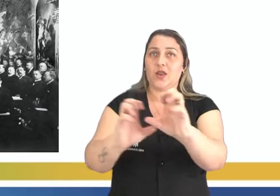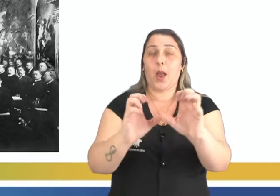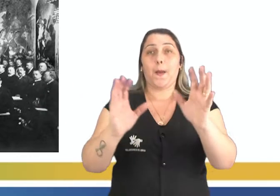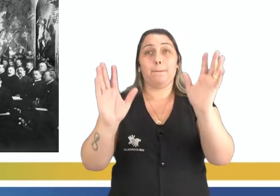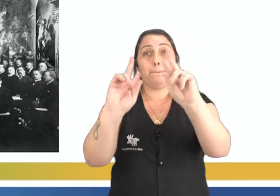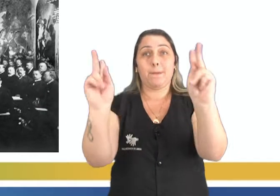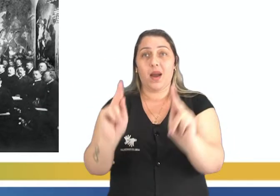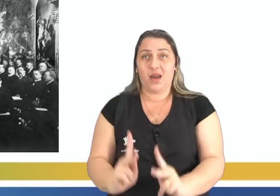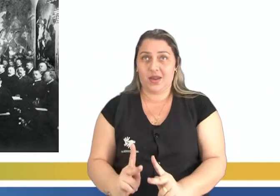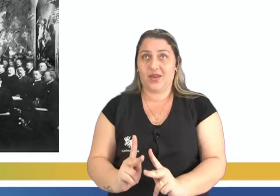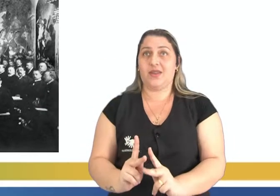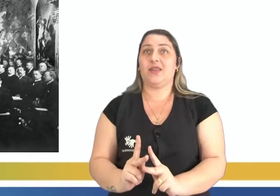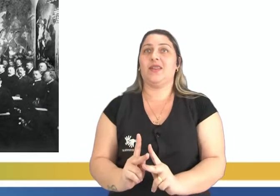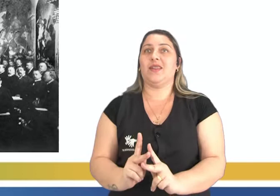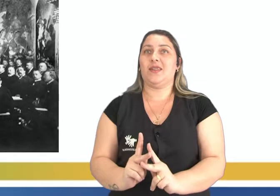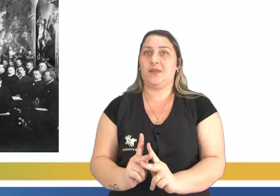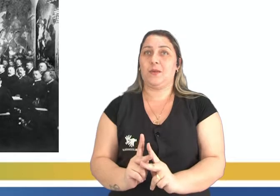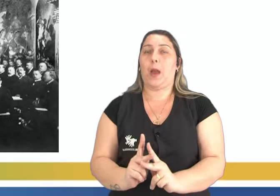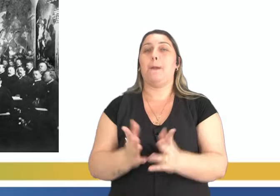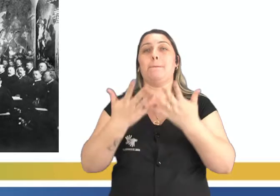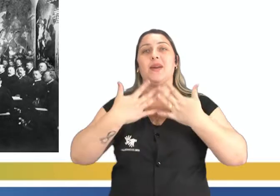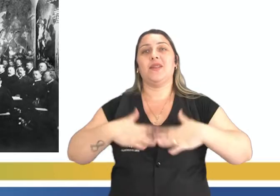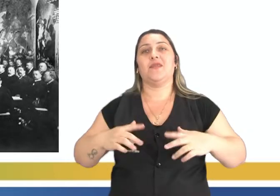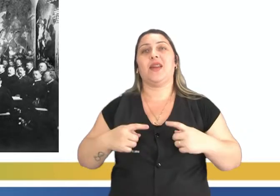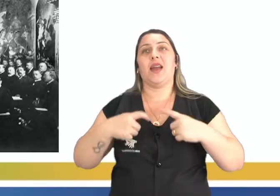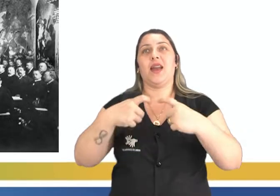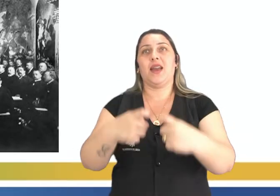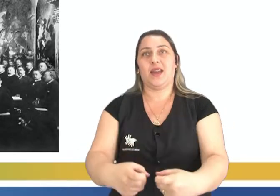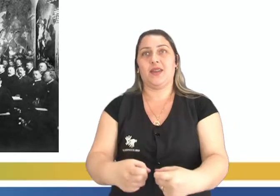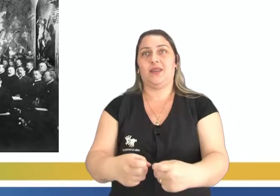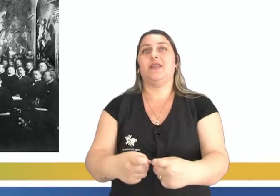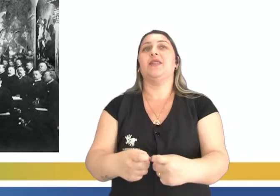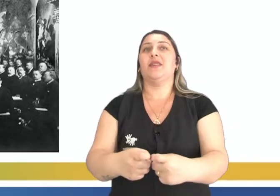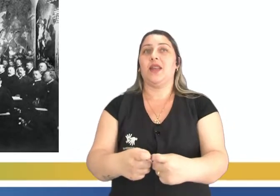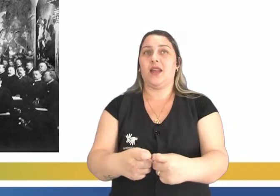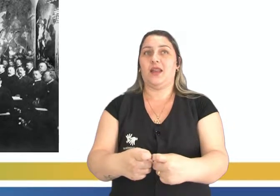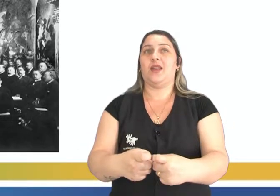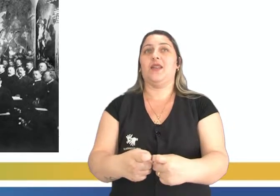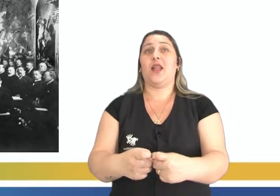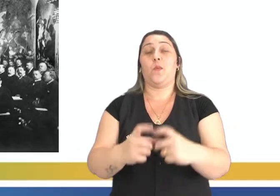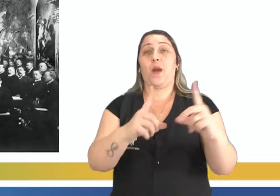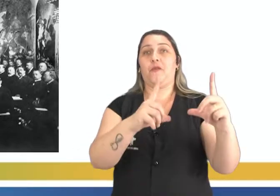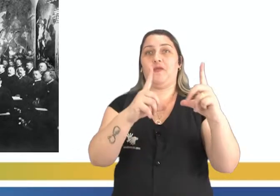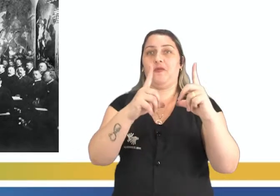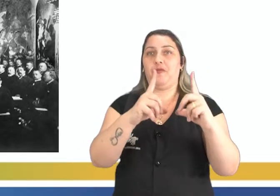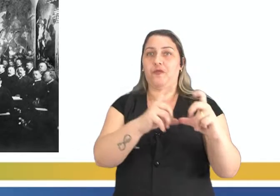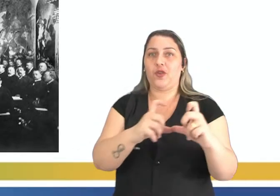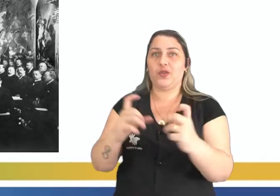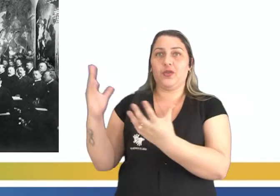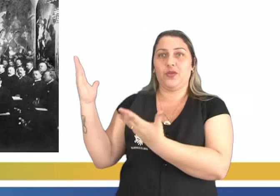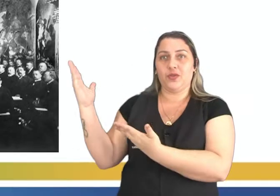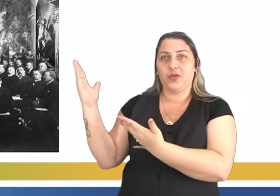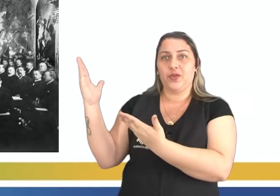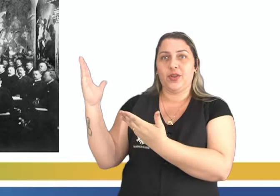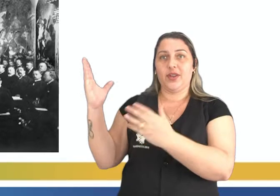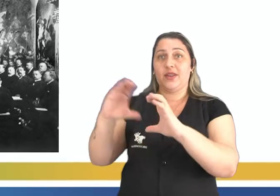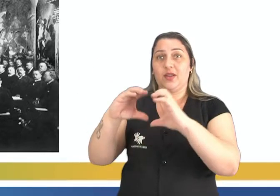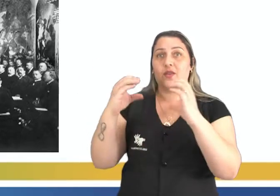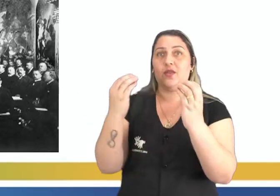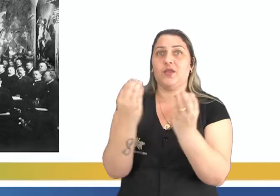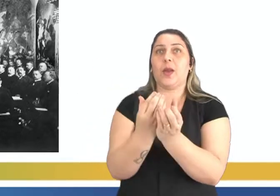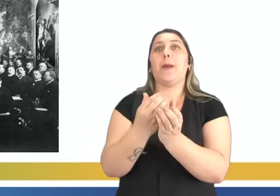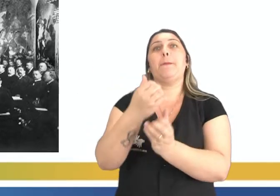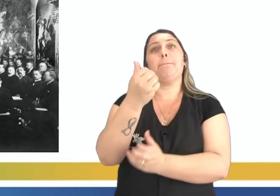pacífica, prevenir guerras e codificar as regras de guerra. Aí tem uma foto dessa convenção, certo? Que aconteceu